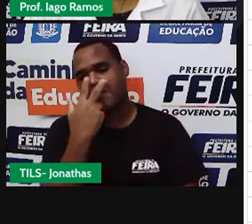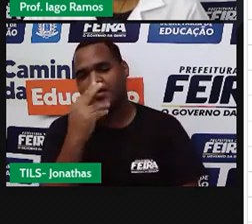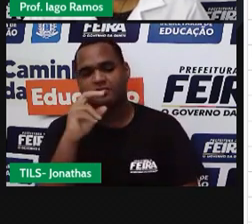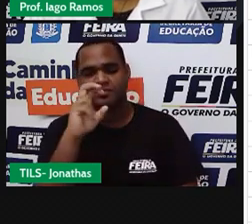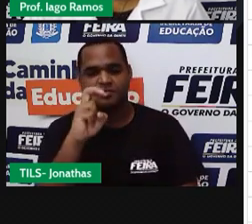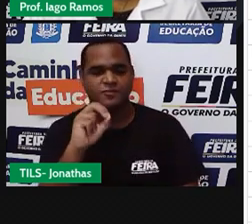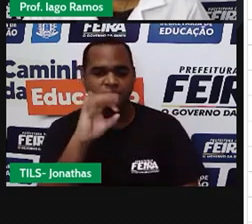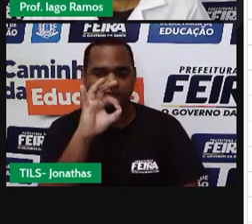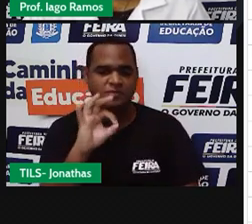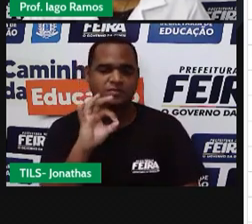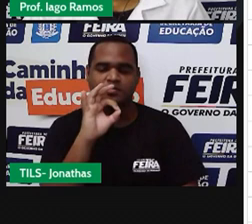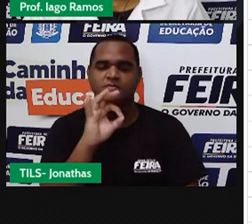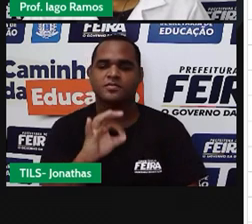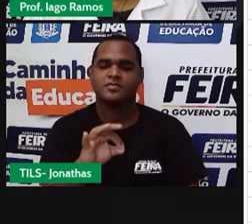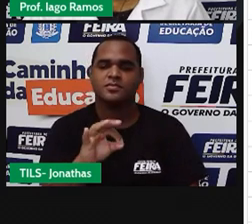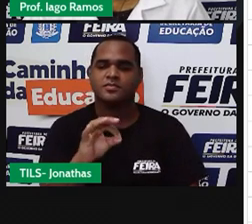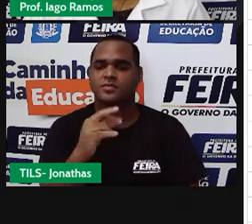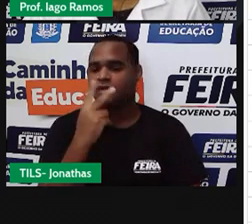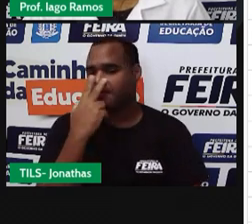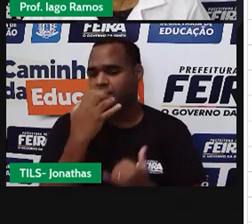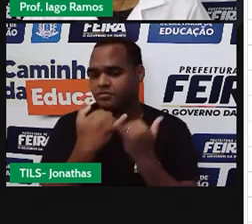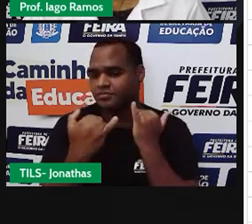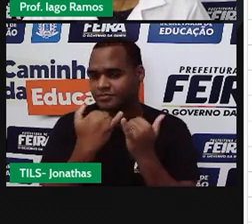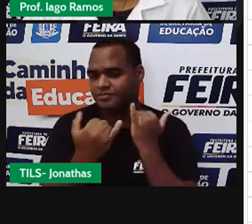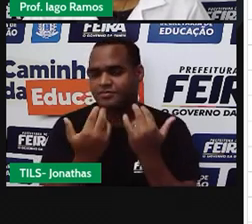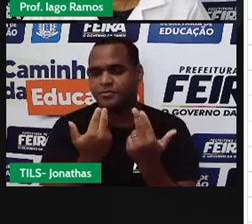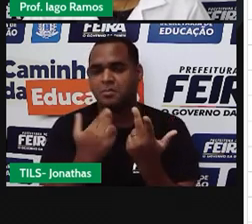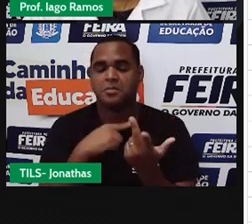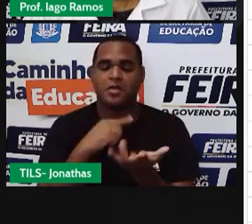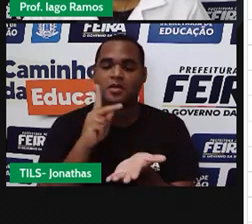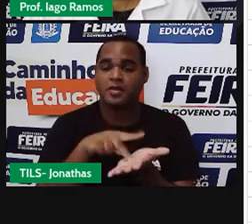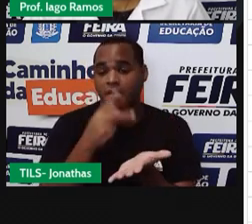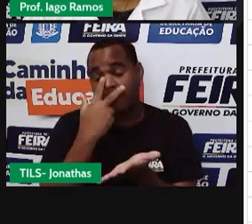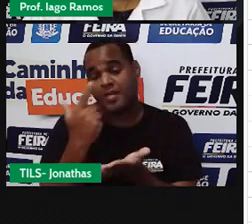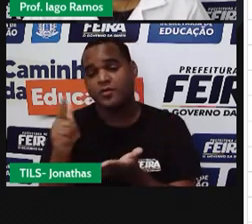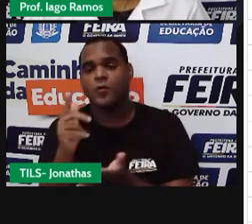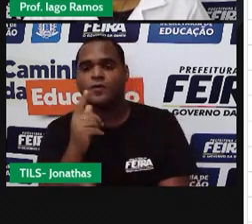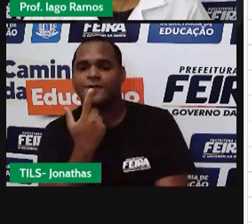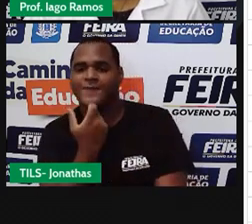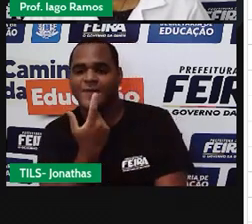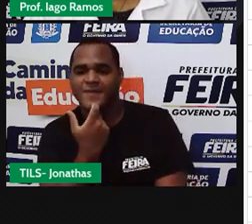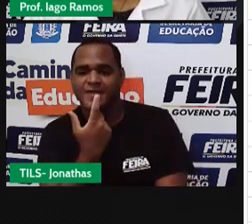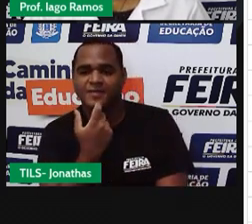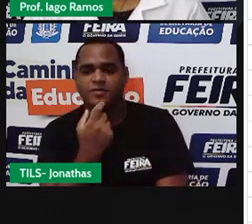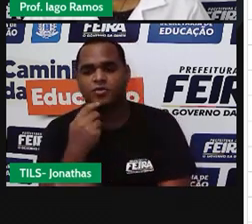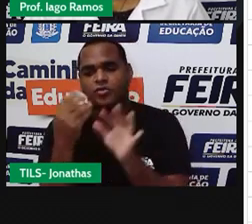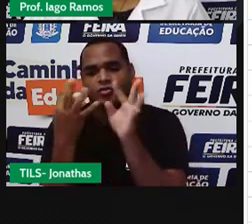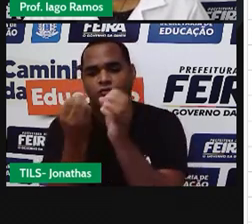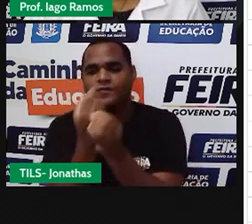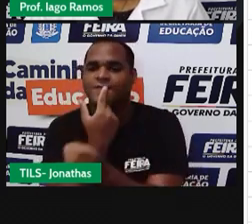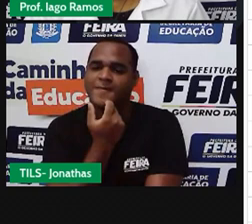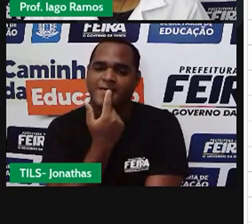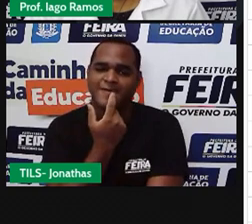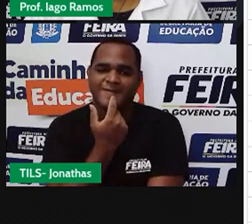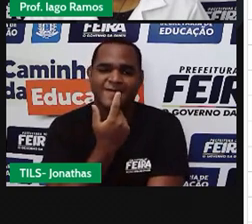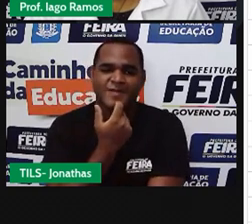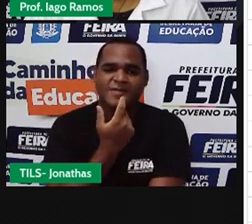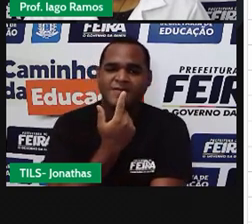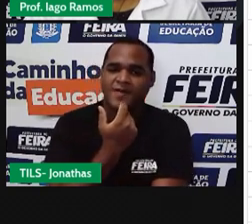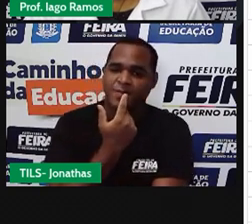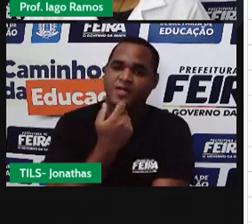né e esse aqui também vamos colocar vermelho Vamos colocar tudo vermelho vermelho